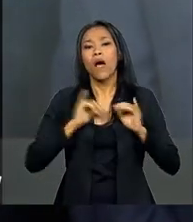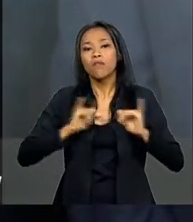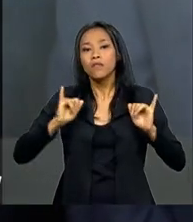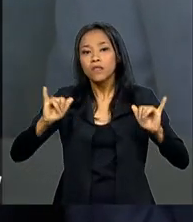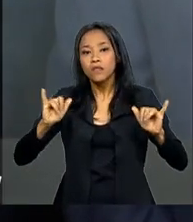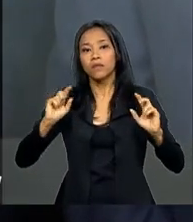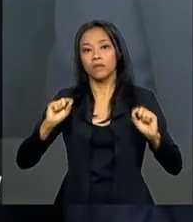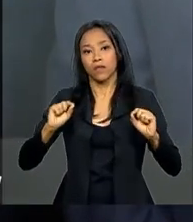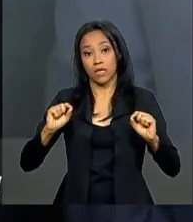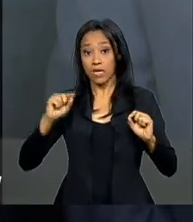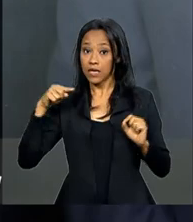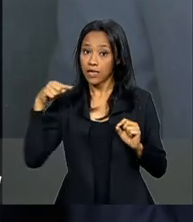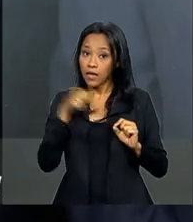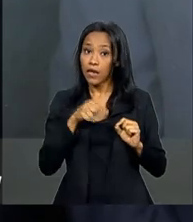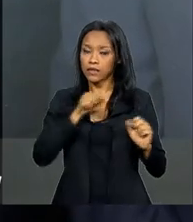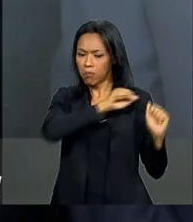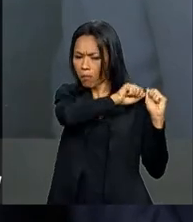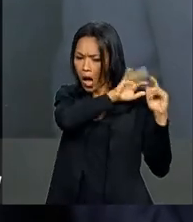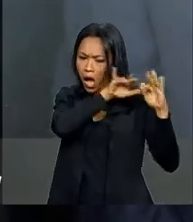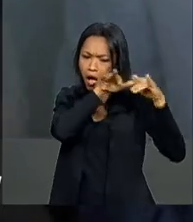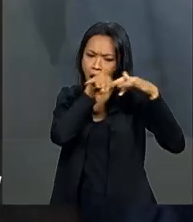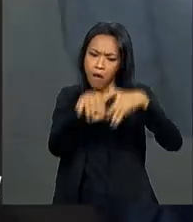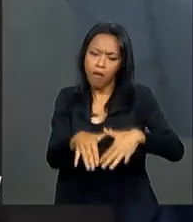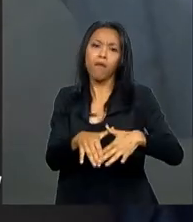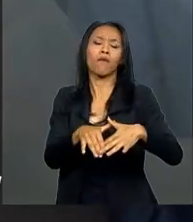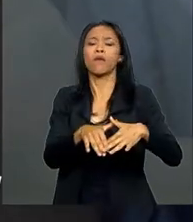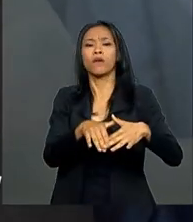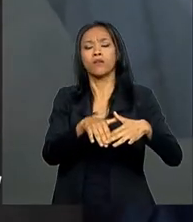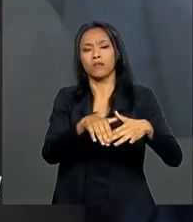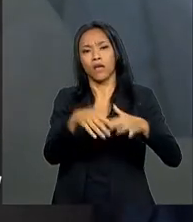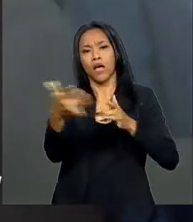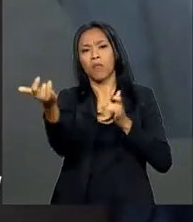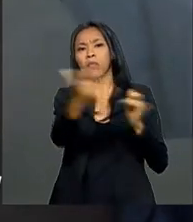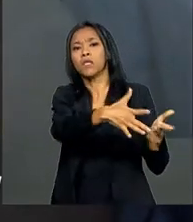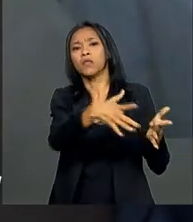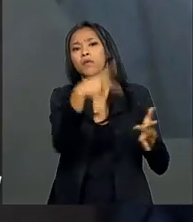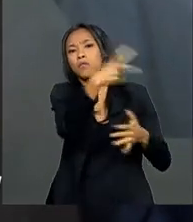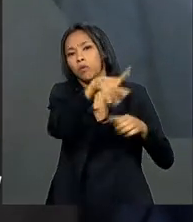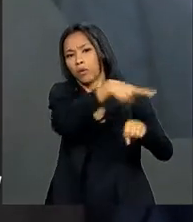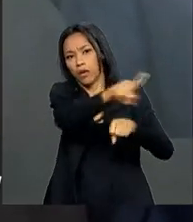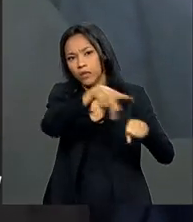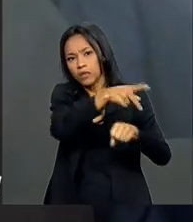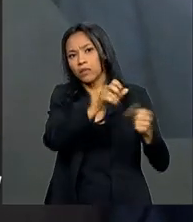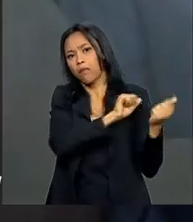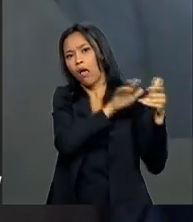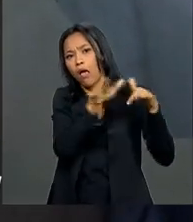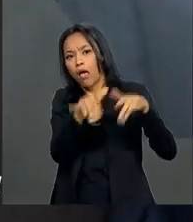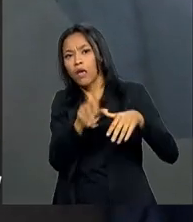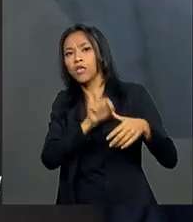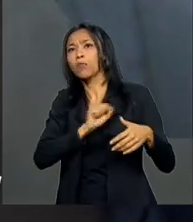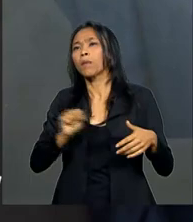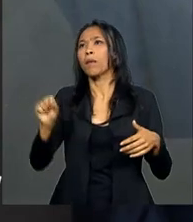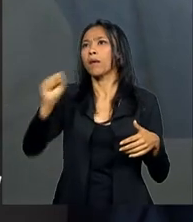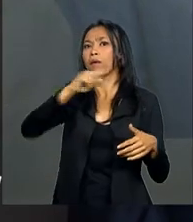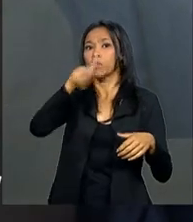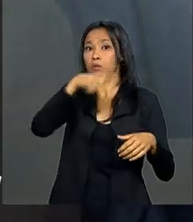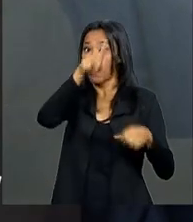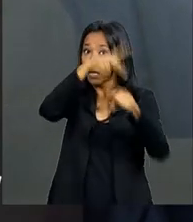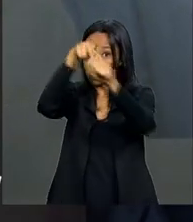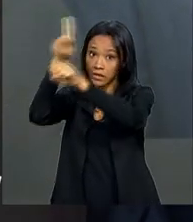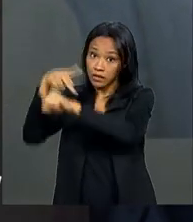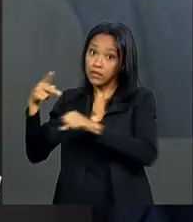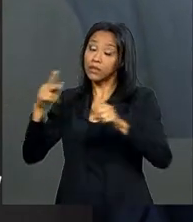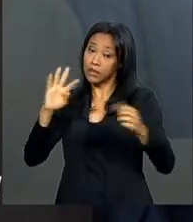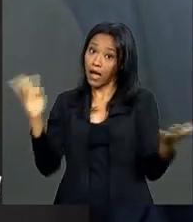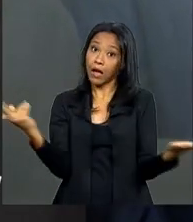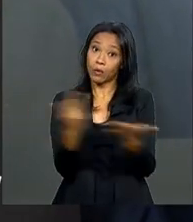foi que este grande afluxo, esse verdadeiro êxodo que se dá da Venezuela para os países latino-americanos, está criando um grande